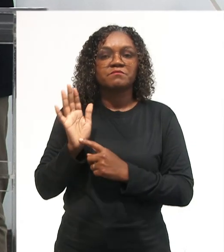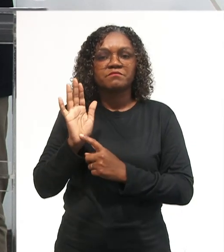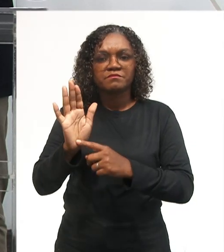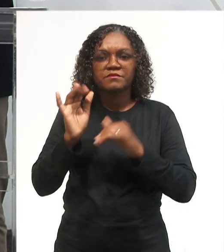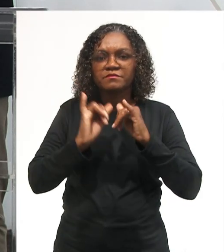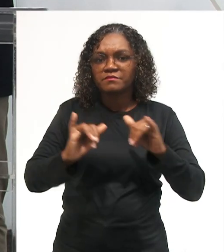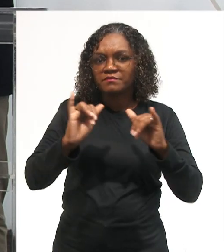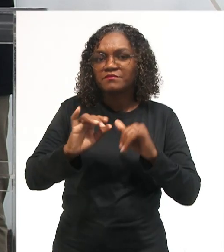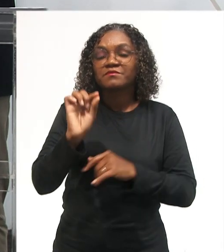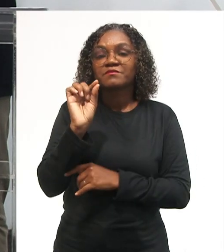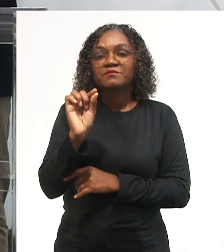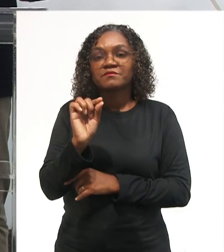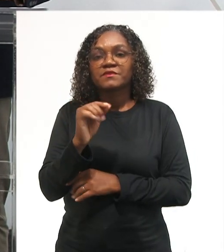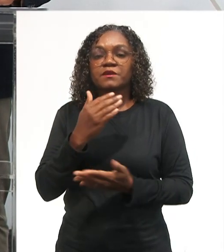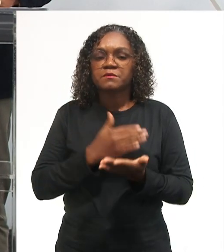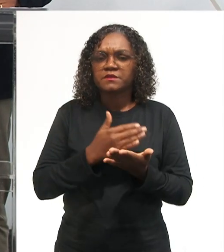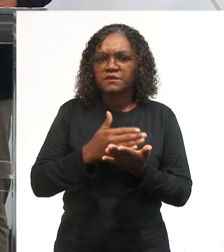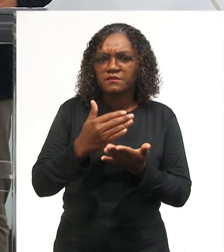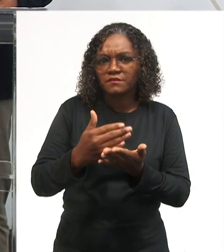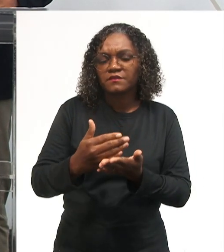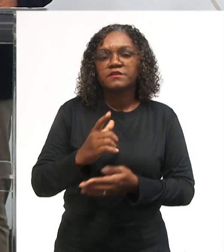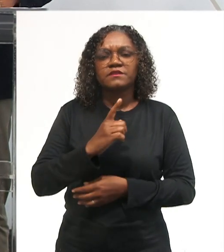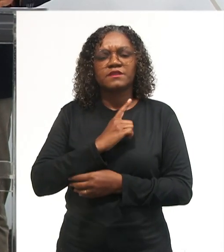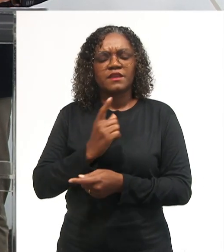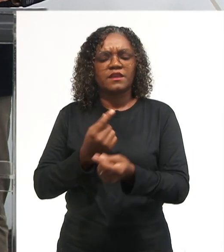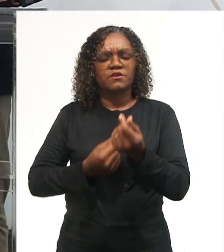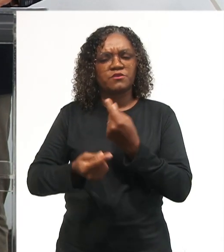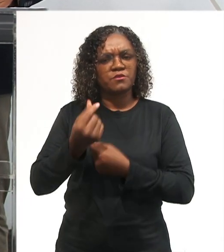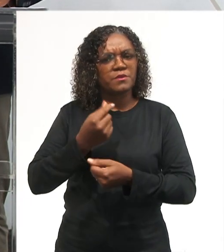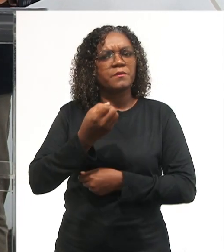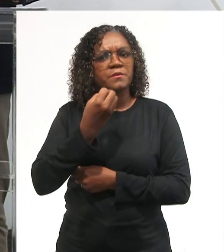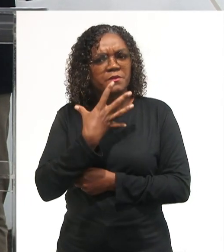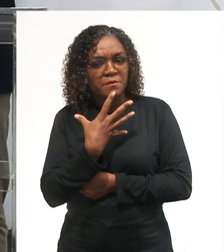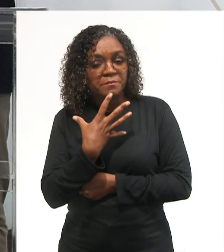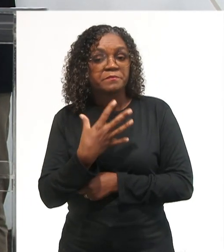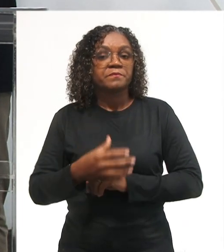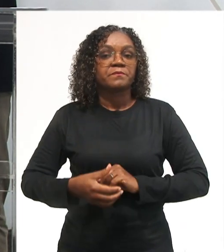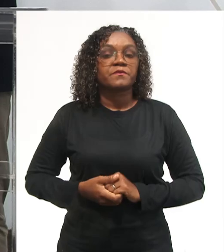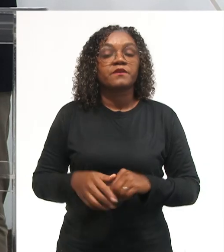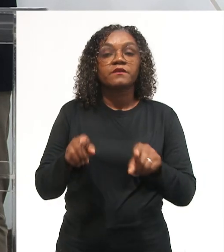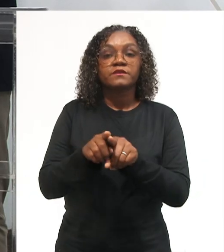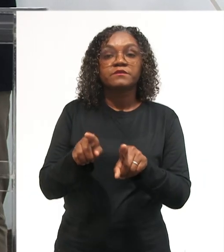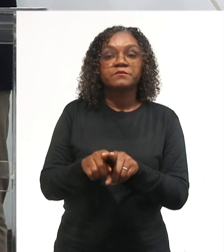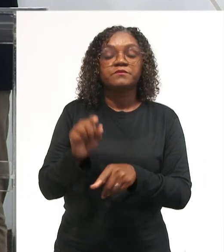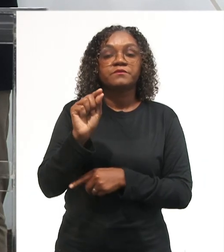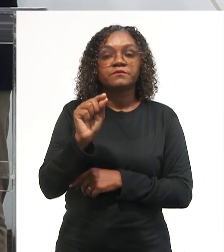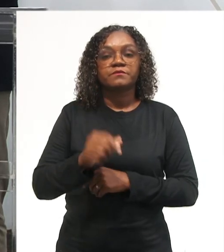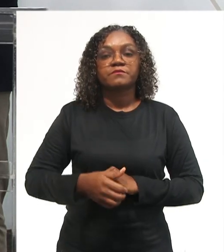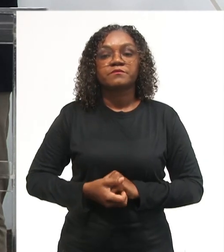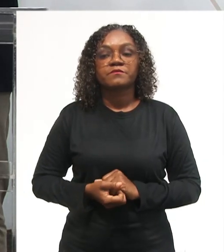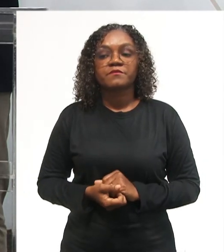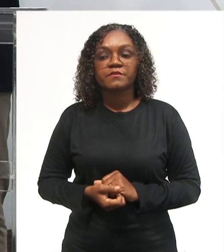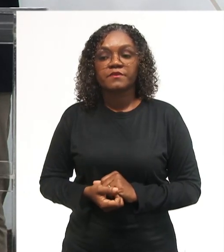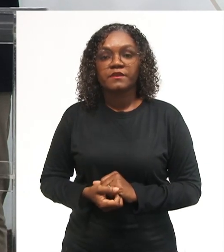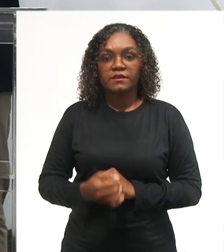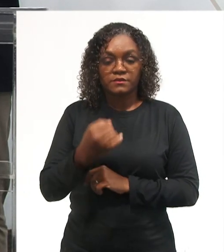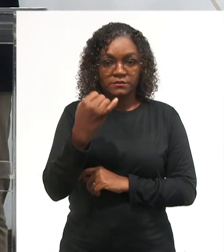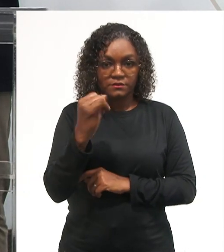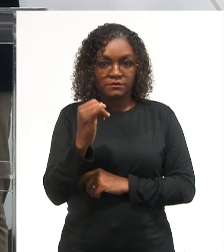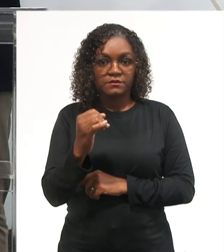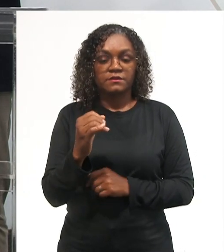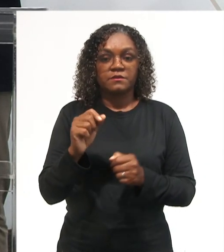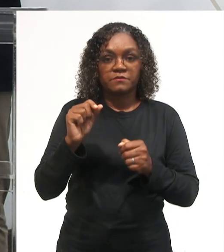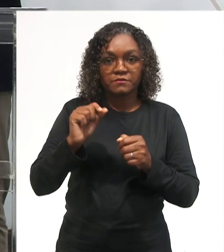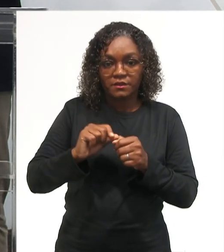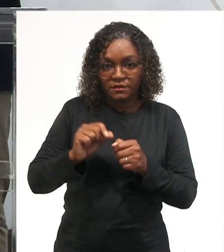apesar do parcelamento, as pessoas teriam uma real economia. E ela também, ao fazer isso, ela está fazendo com que nós tenhamos